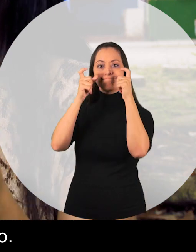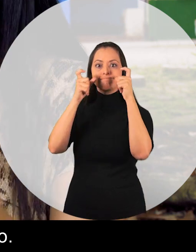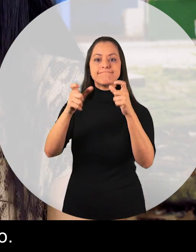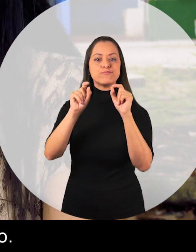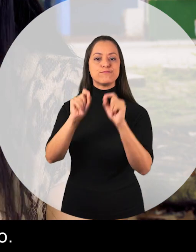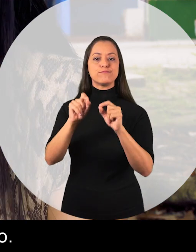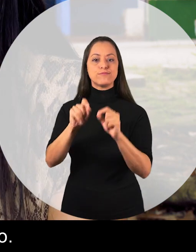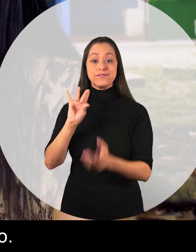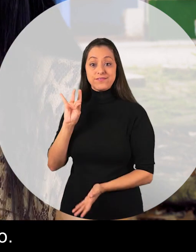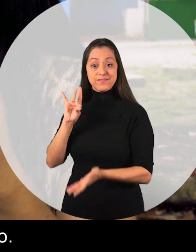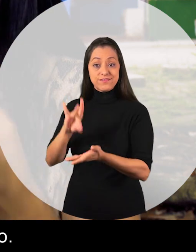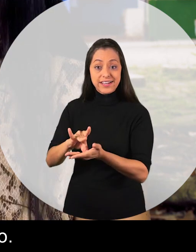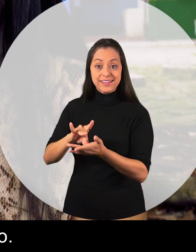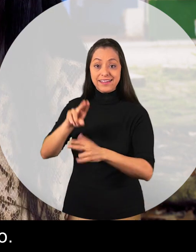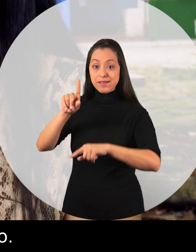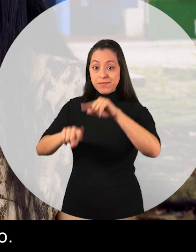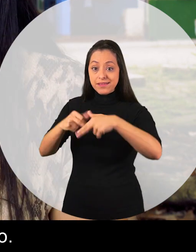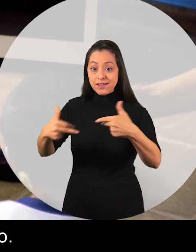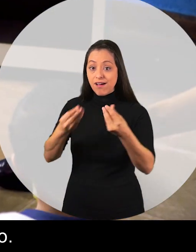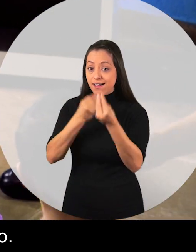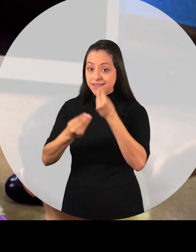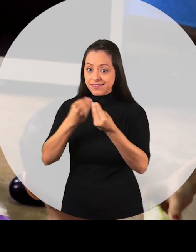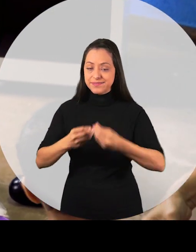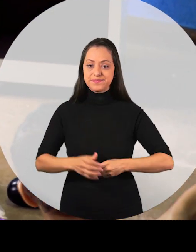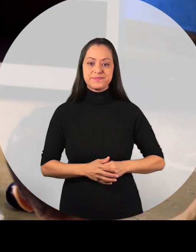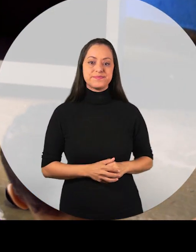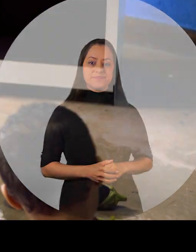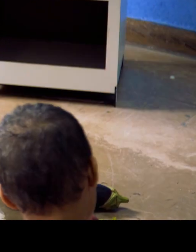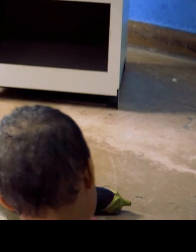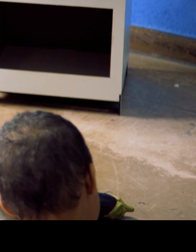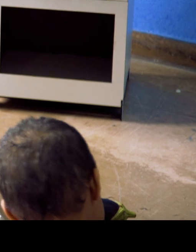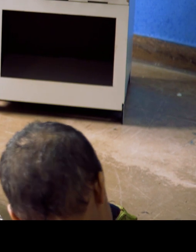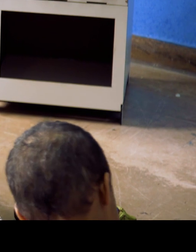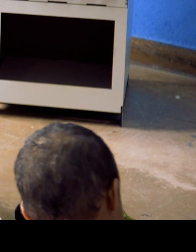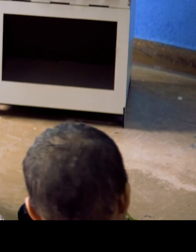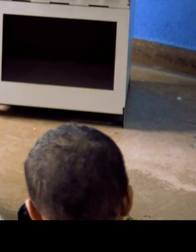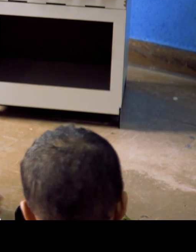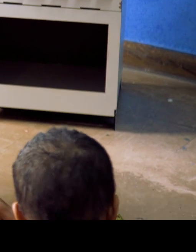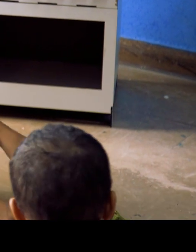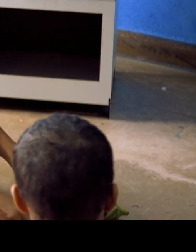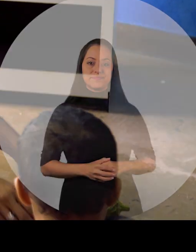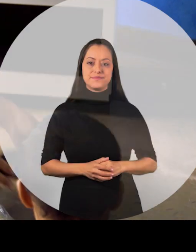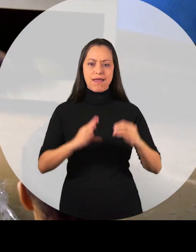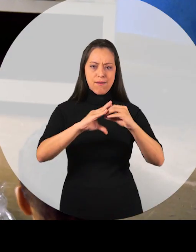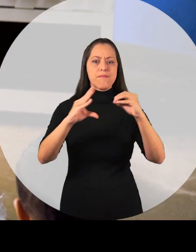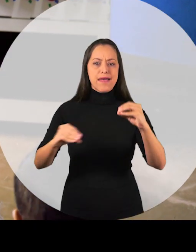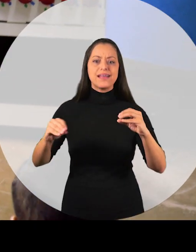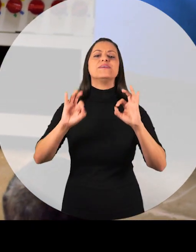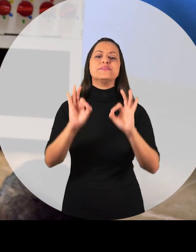o concreto, né? O alimento mesmo. Luciene mostra um vegetal para ser identificado pelos estudantes.